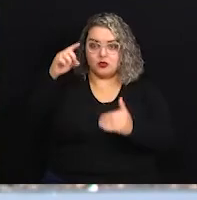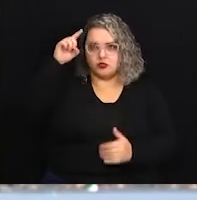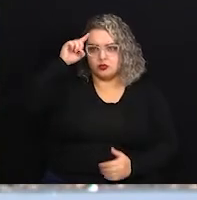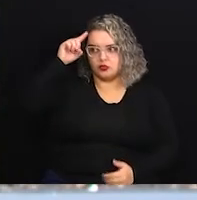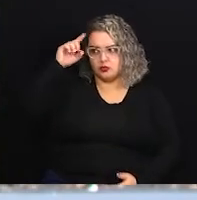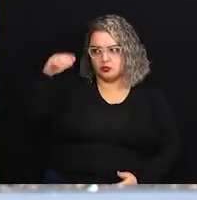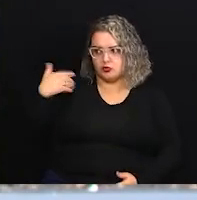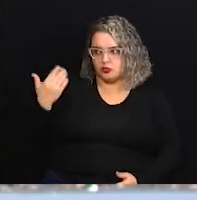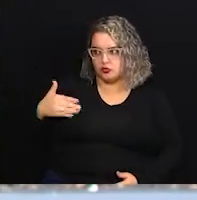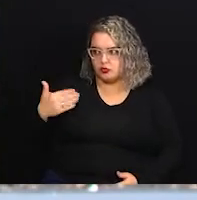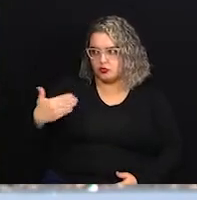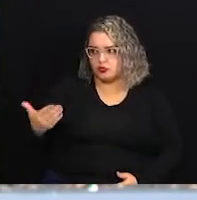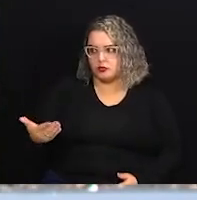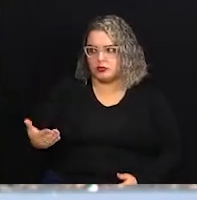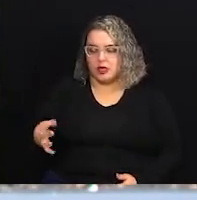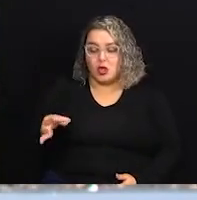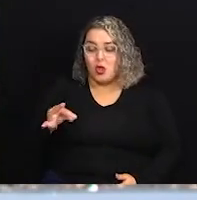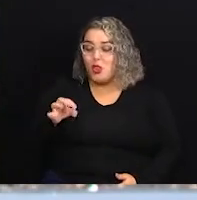diariamente